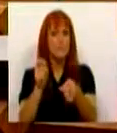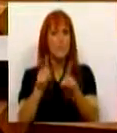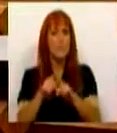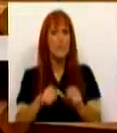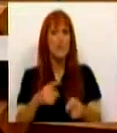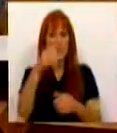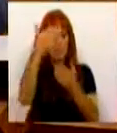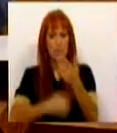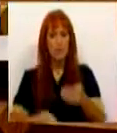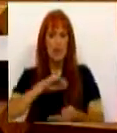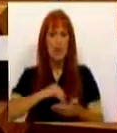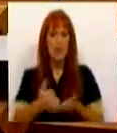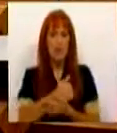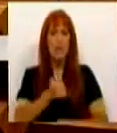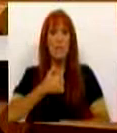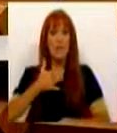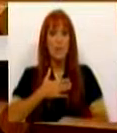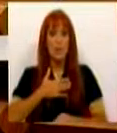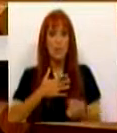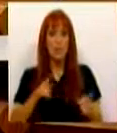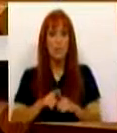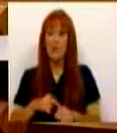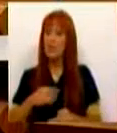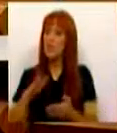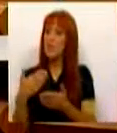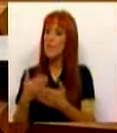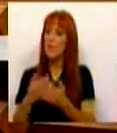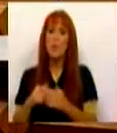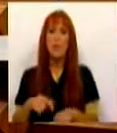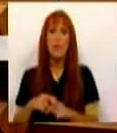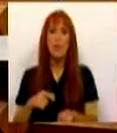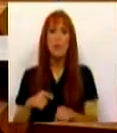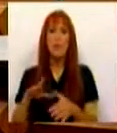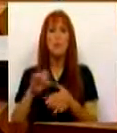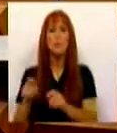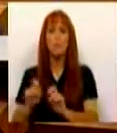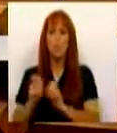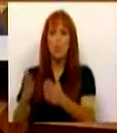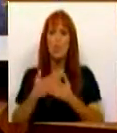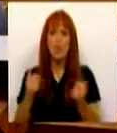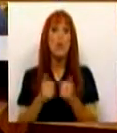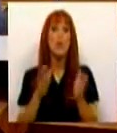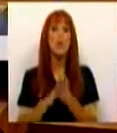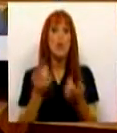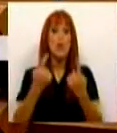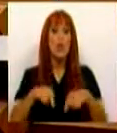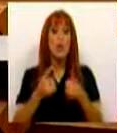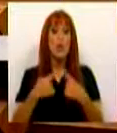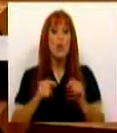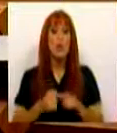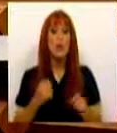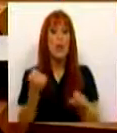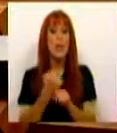as declarações de rendimentos e património, as ofertas e hospitalidades recebidas e todas as reuniões